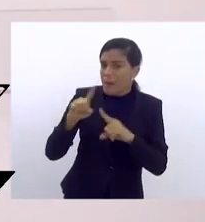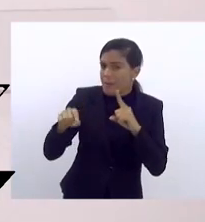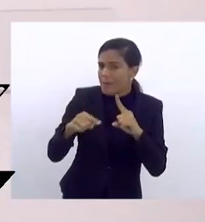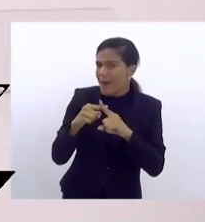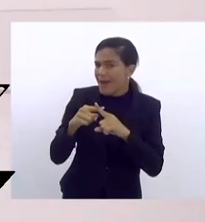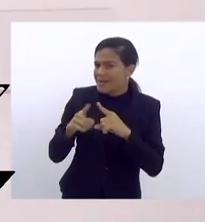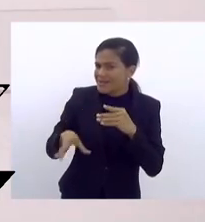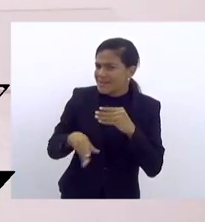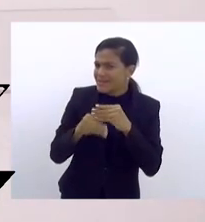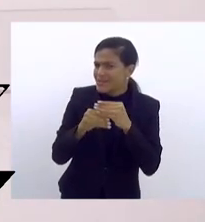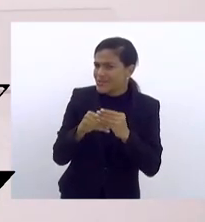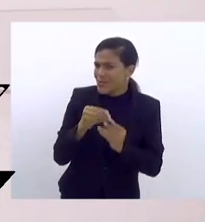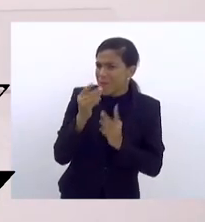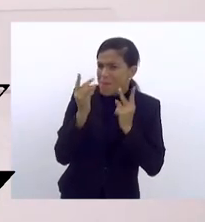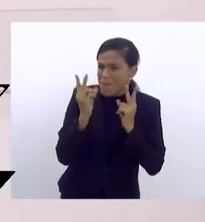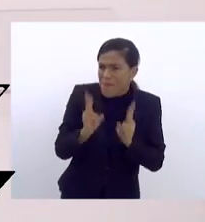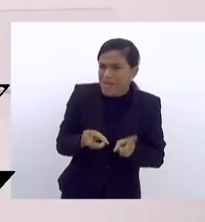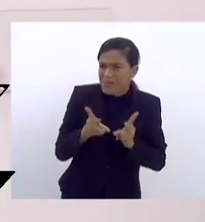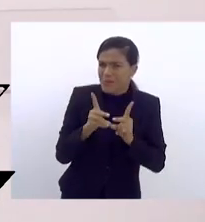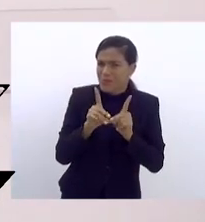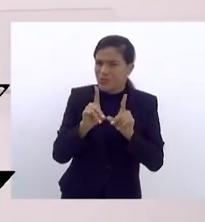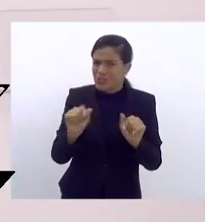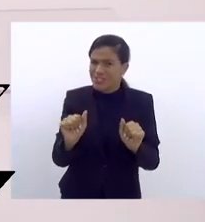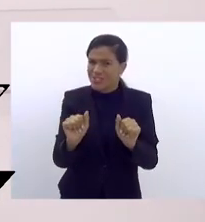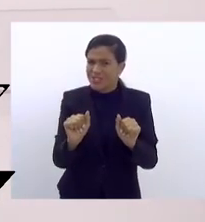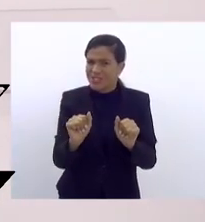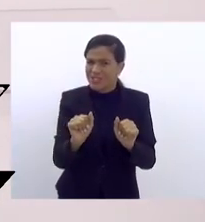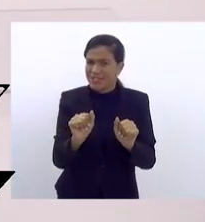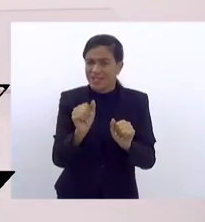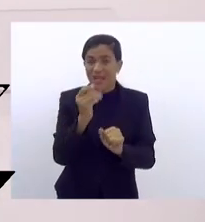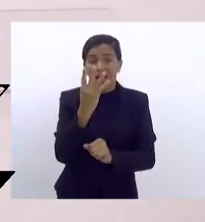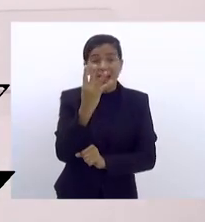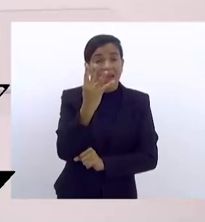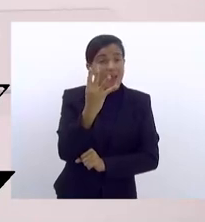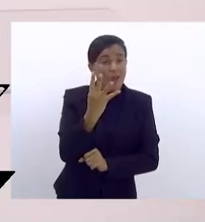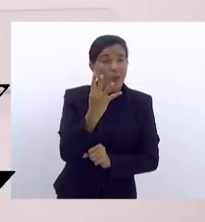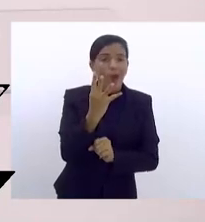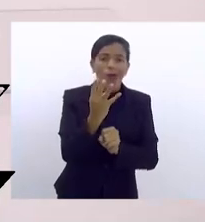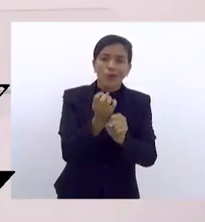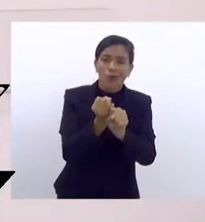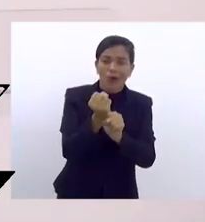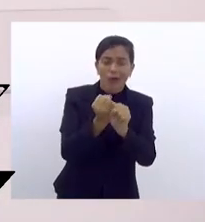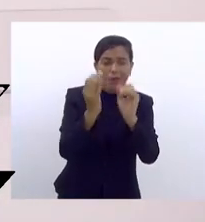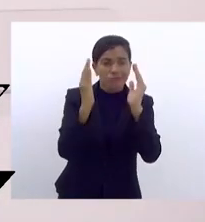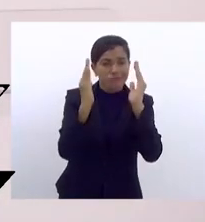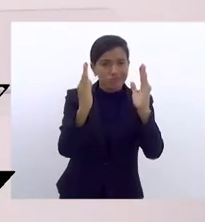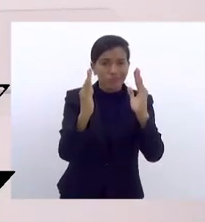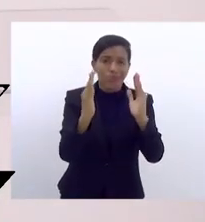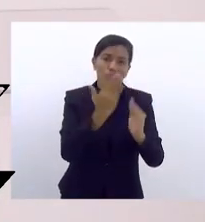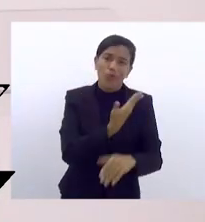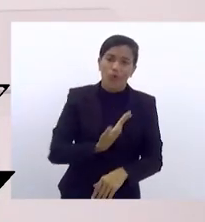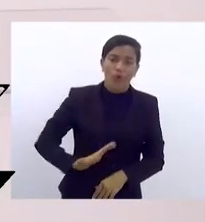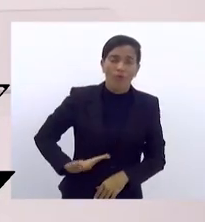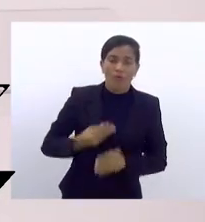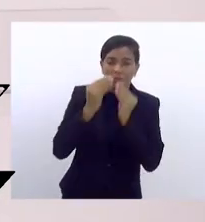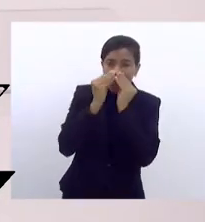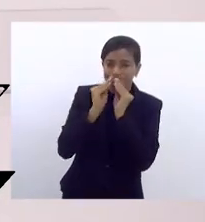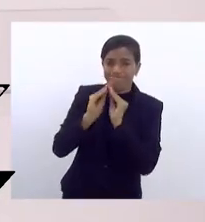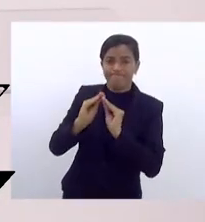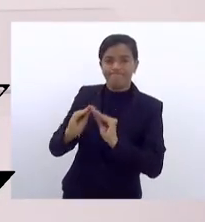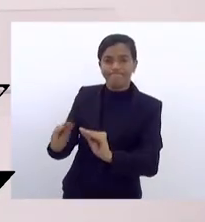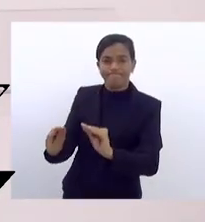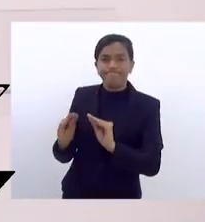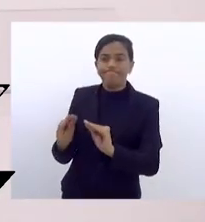há quatro anos de um governo extremamente displicente que